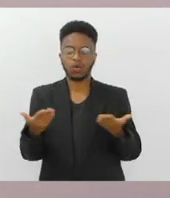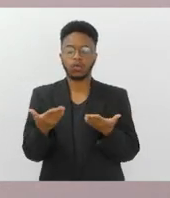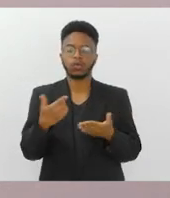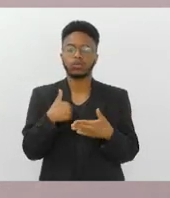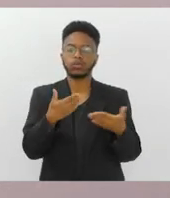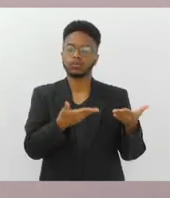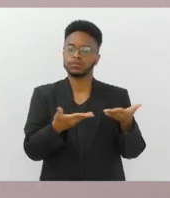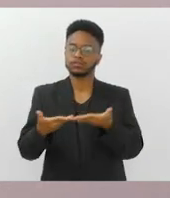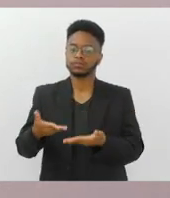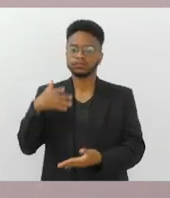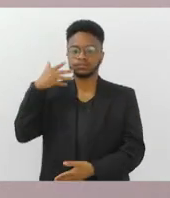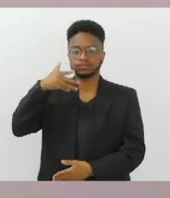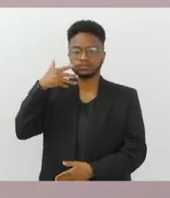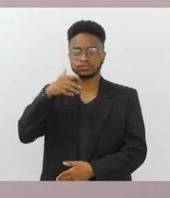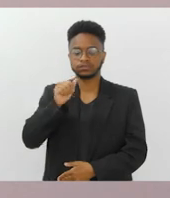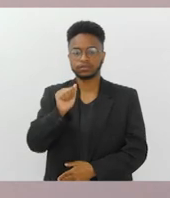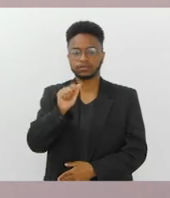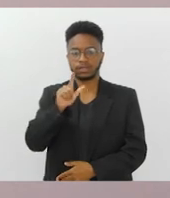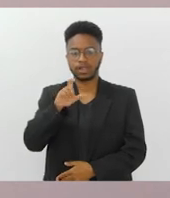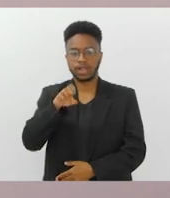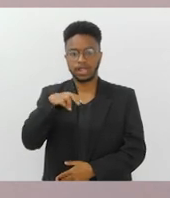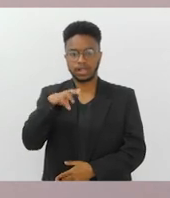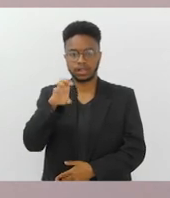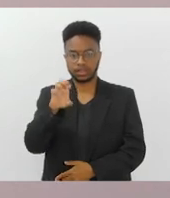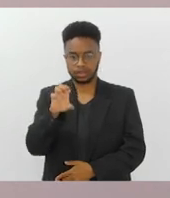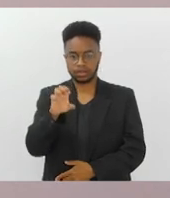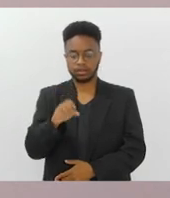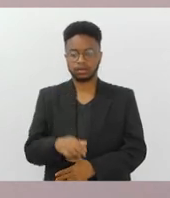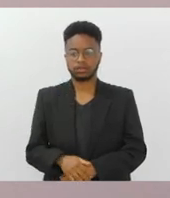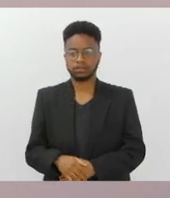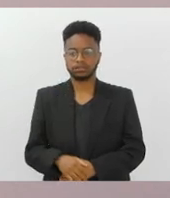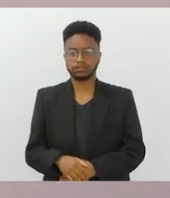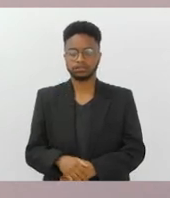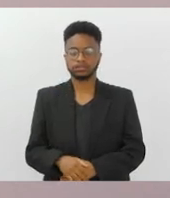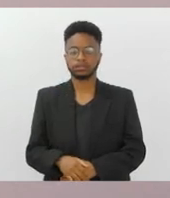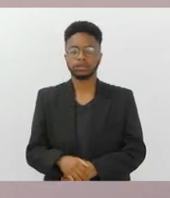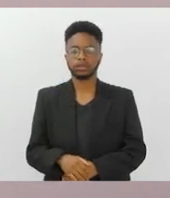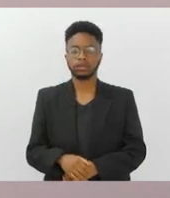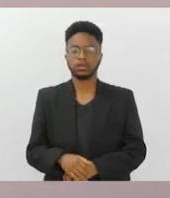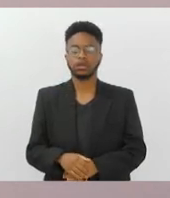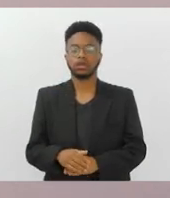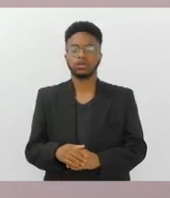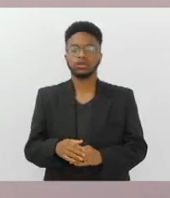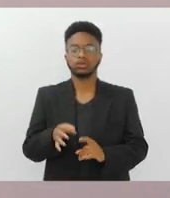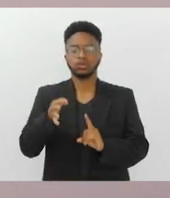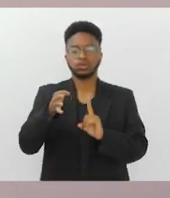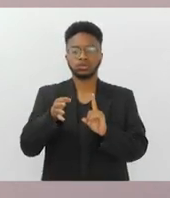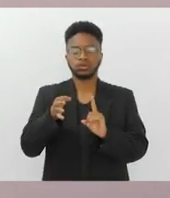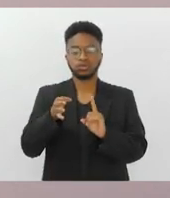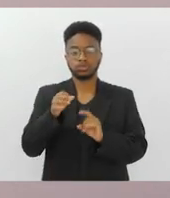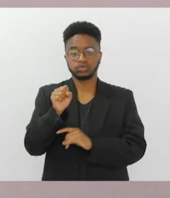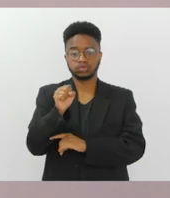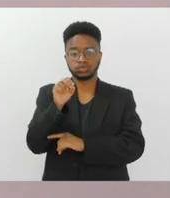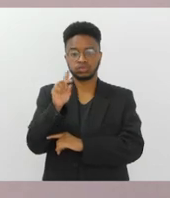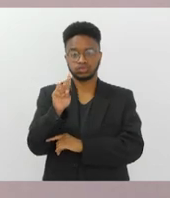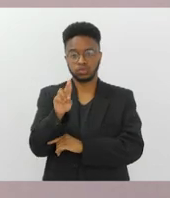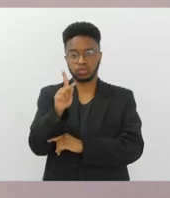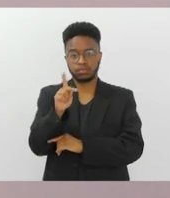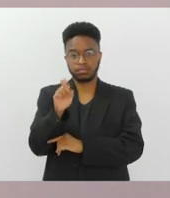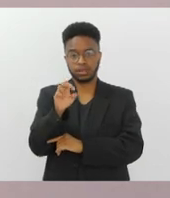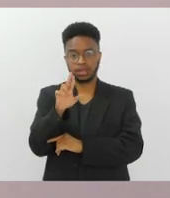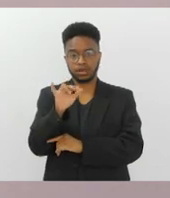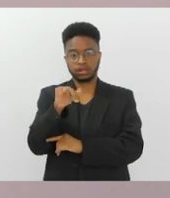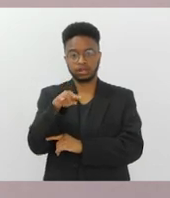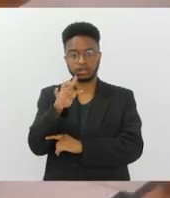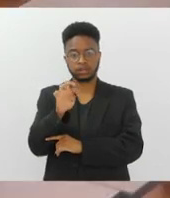senhora Alene Cristina Dias, de Armada, superintendente da Atenção Primária da Secretaria de